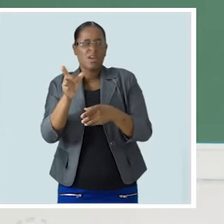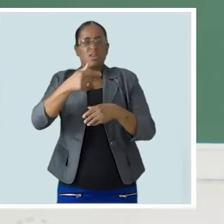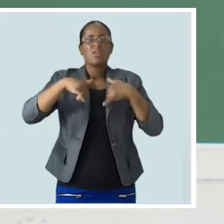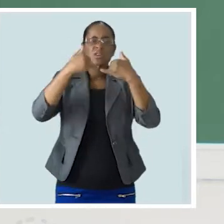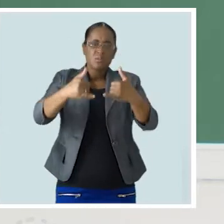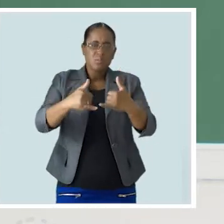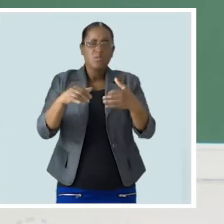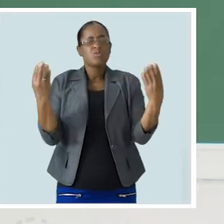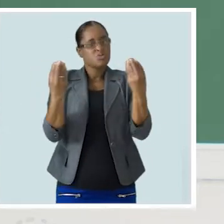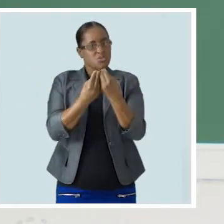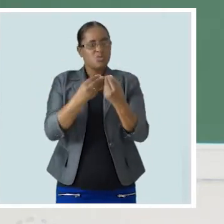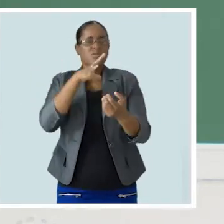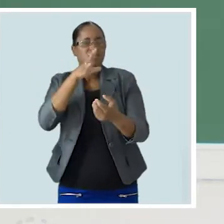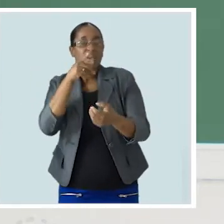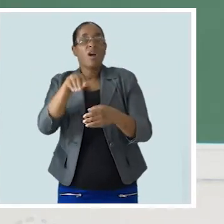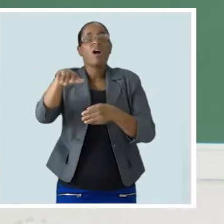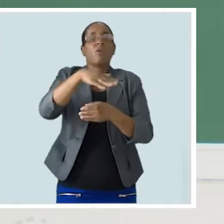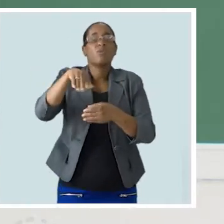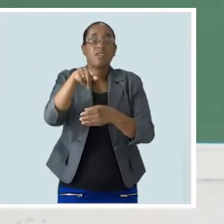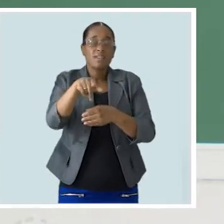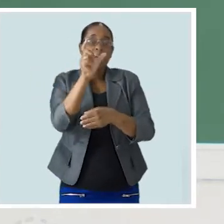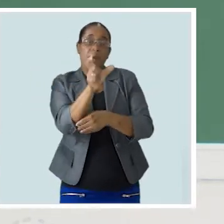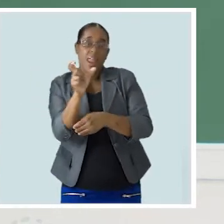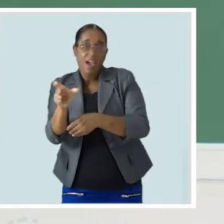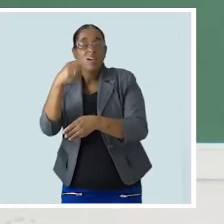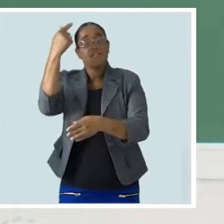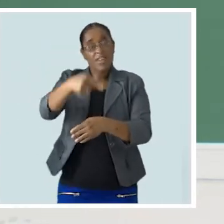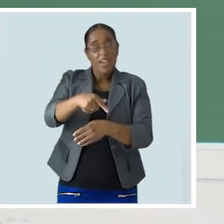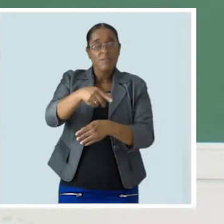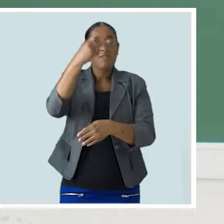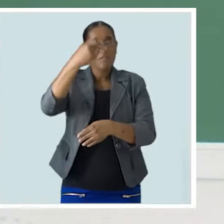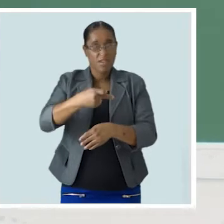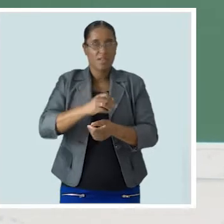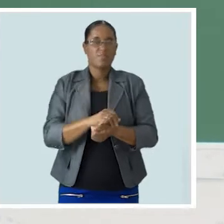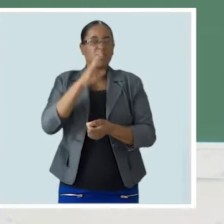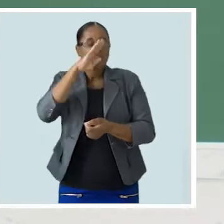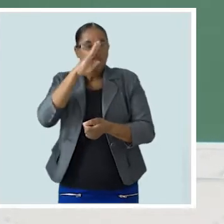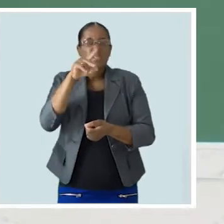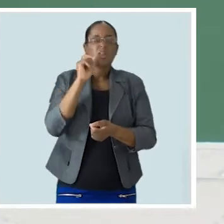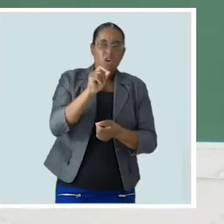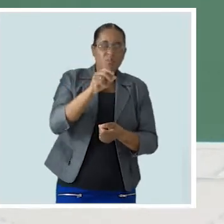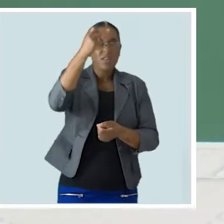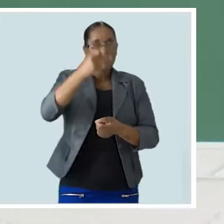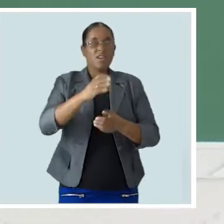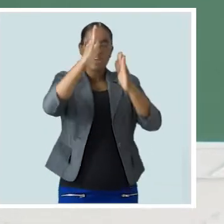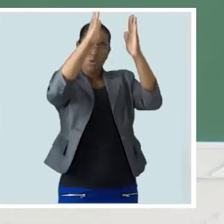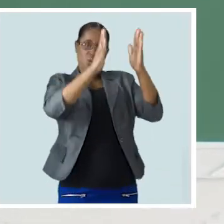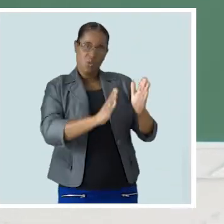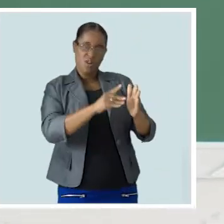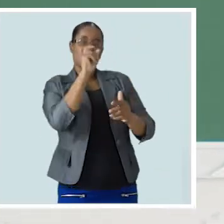onde é que esta palavra deve ficar. Se se trata do nome, fica na coluna do nome, dos